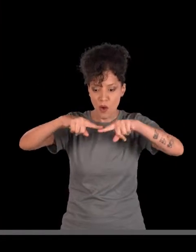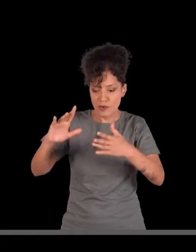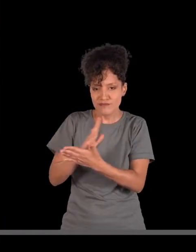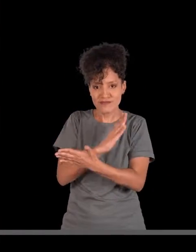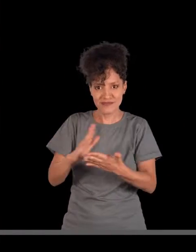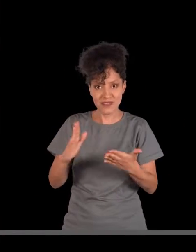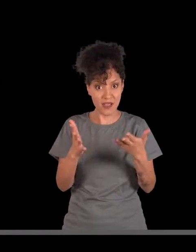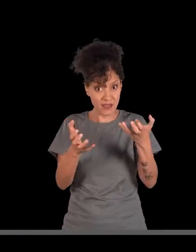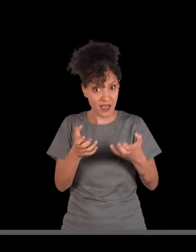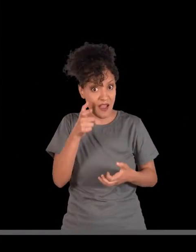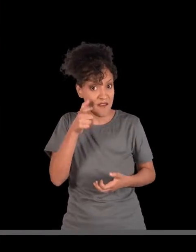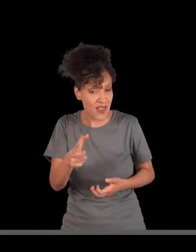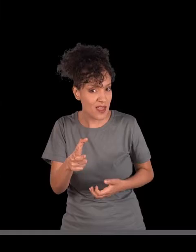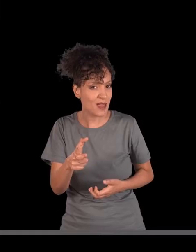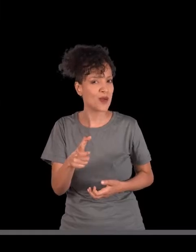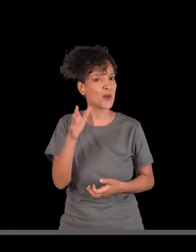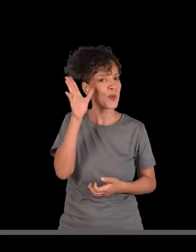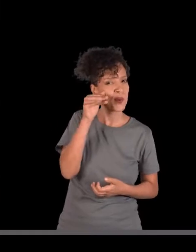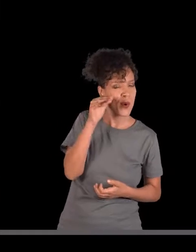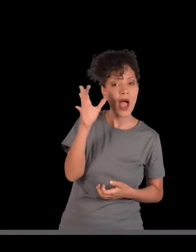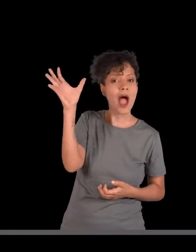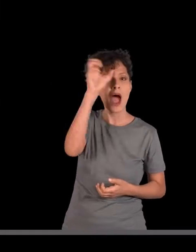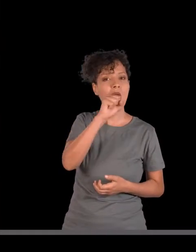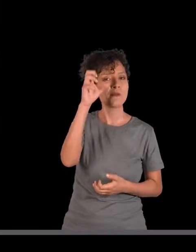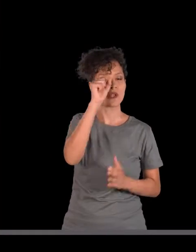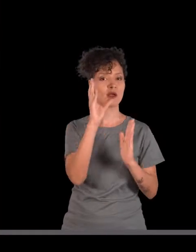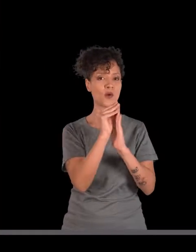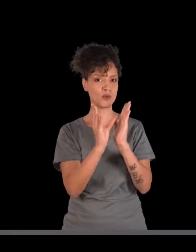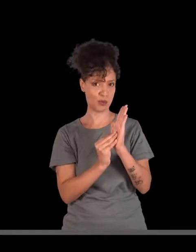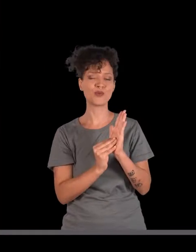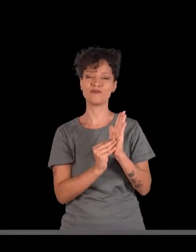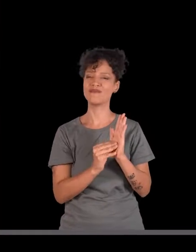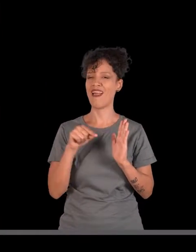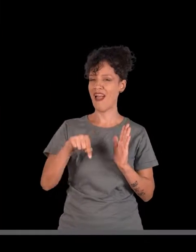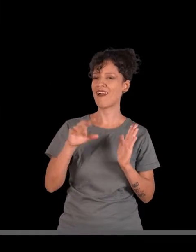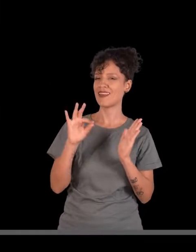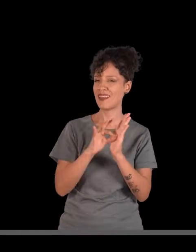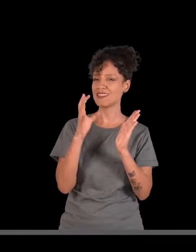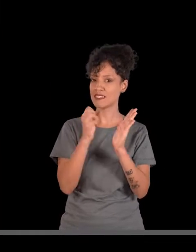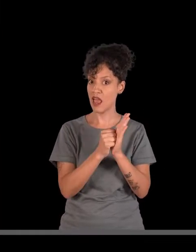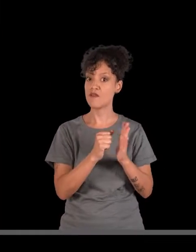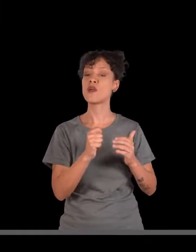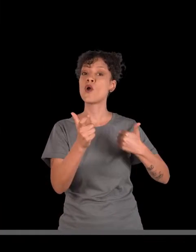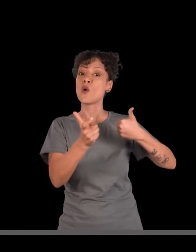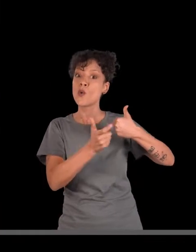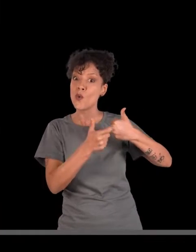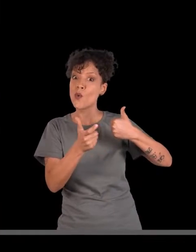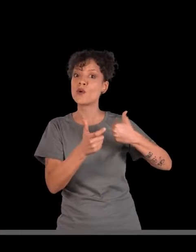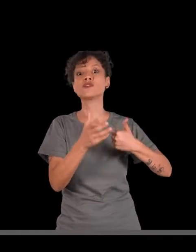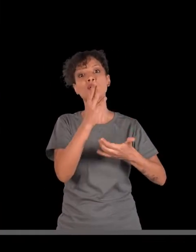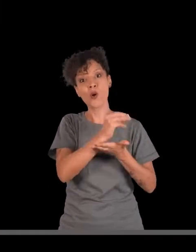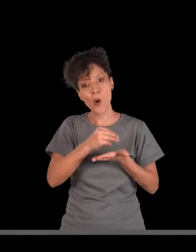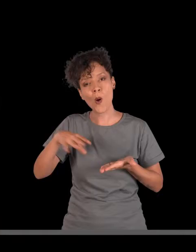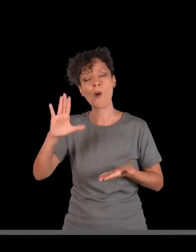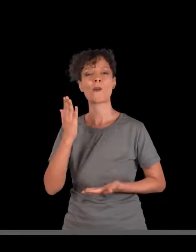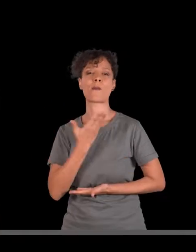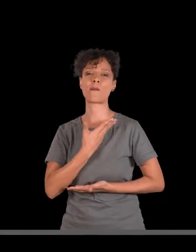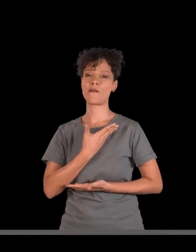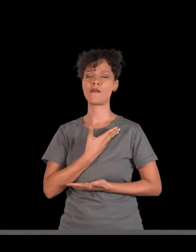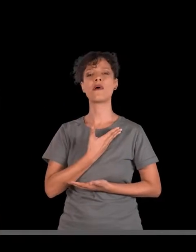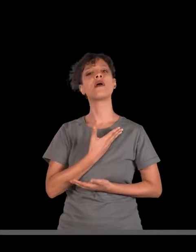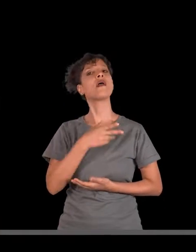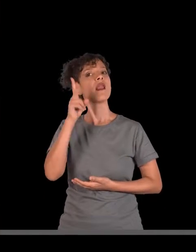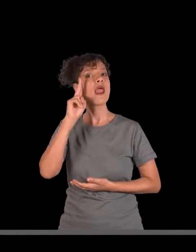de assistir essa aula com a gente, aprender um pouquinho mais sobre esse conteúdo, já se inscreve no canal, curte o vídeo, compartilha com seus